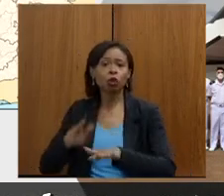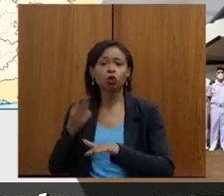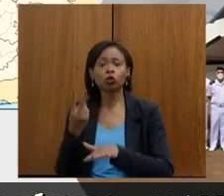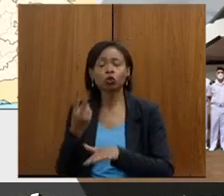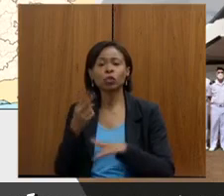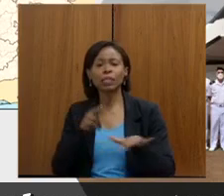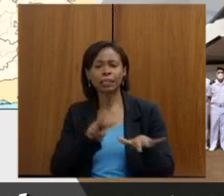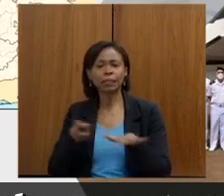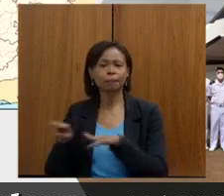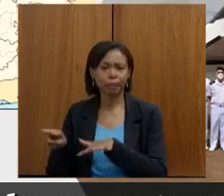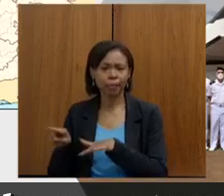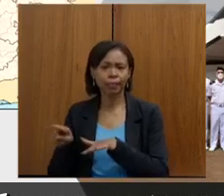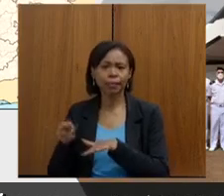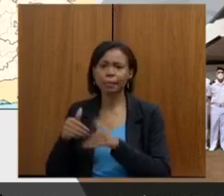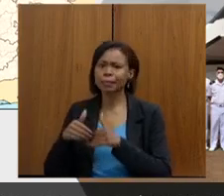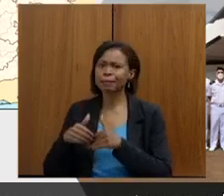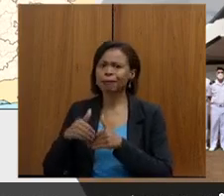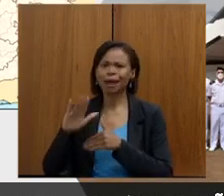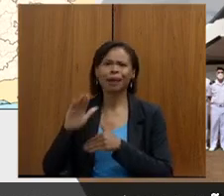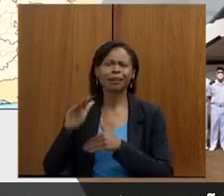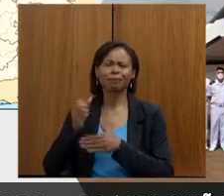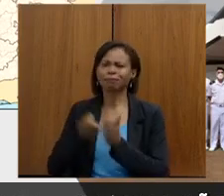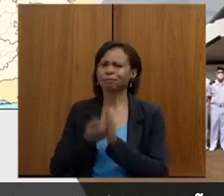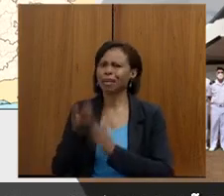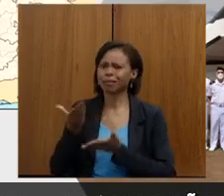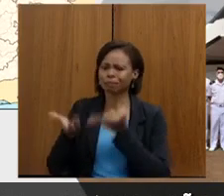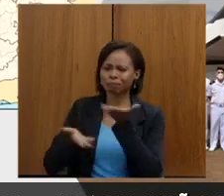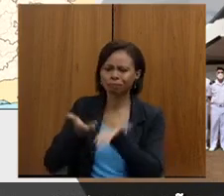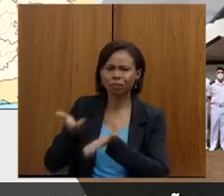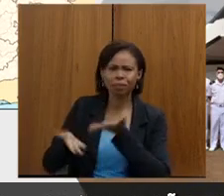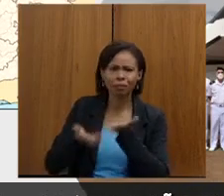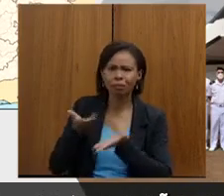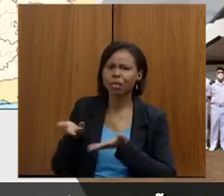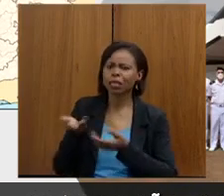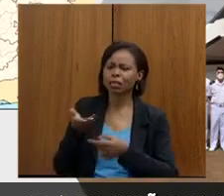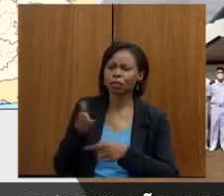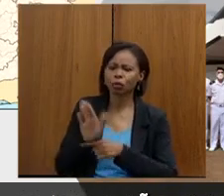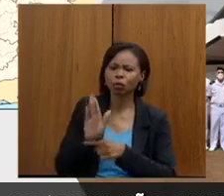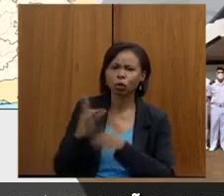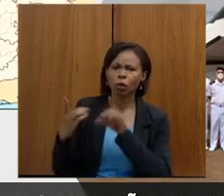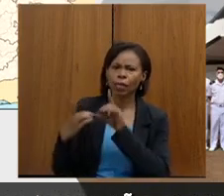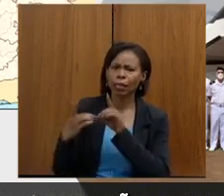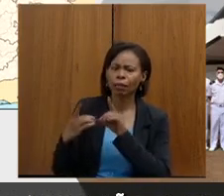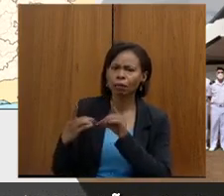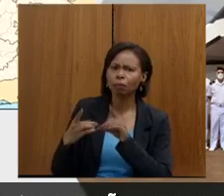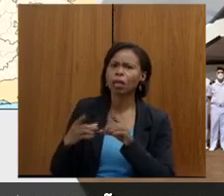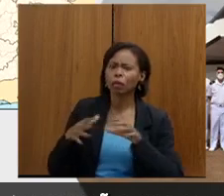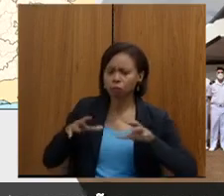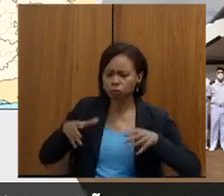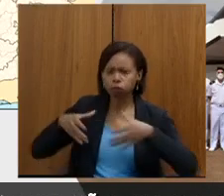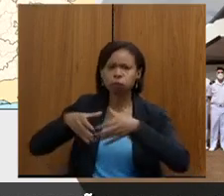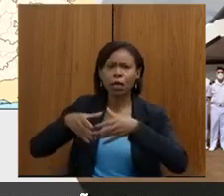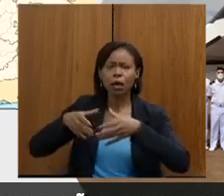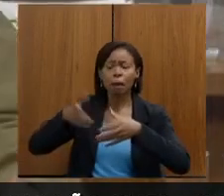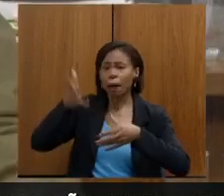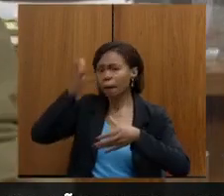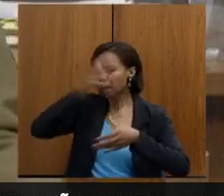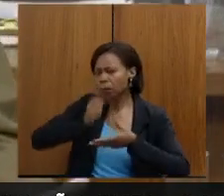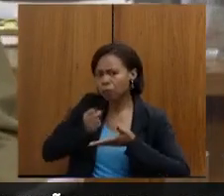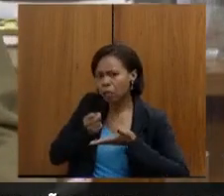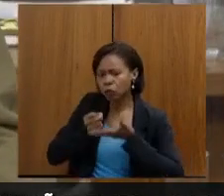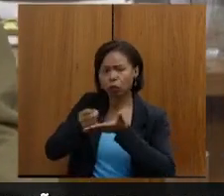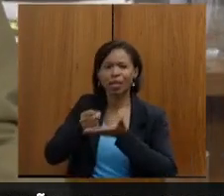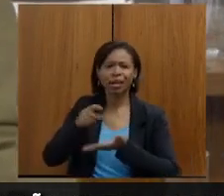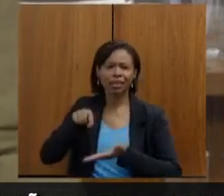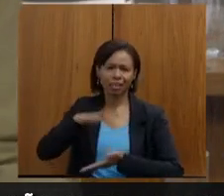79 procedimentos né então foi sim uma atuação pensou né uma força-tarefa para dar um socorro também ali